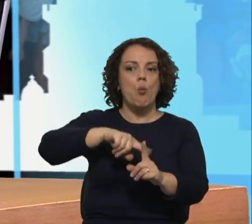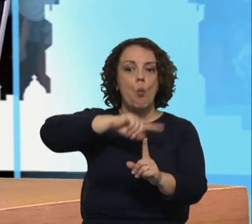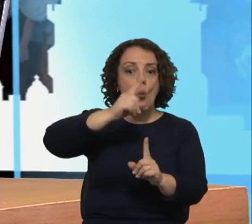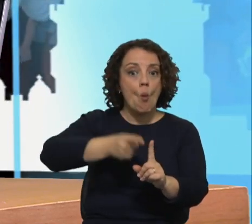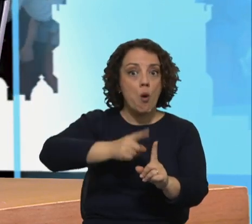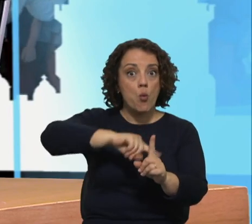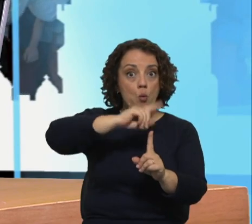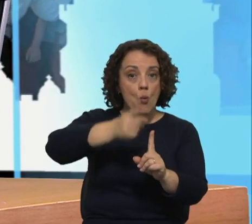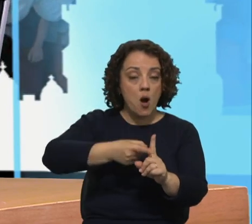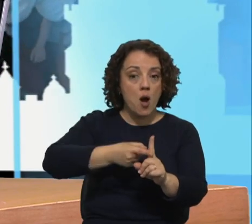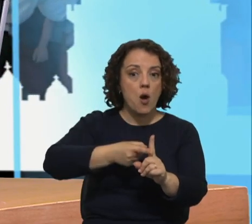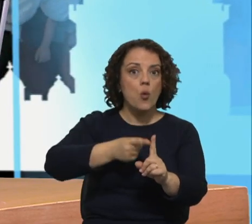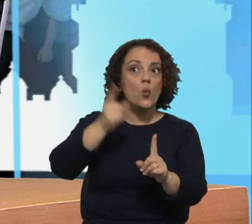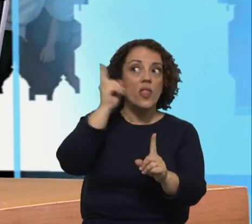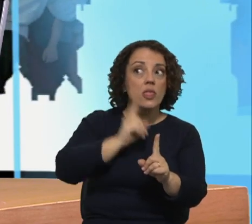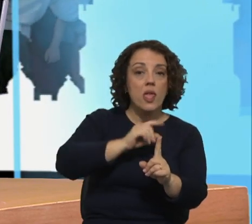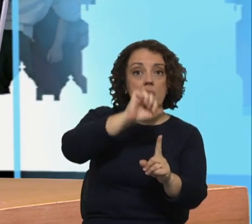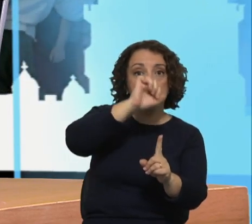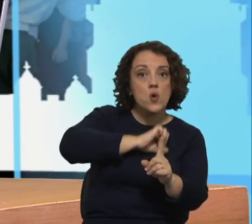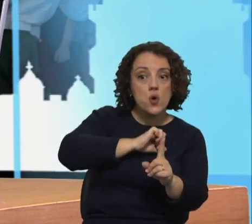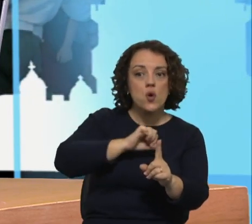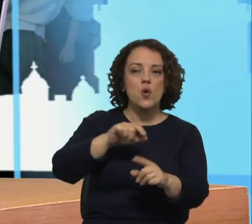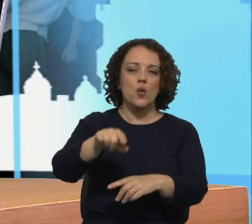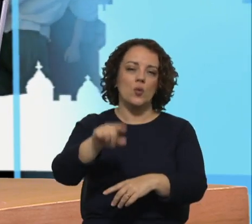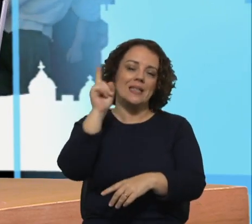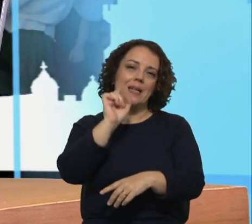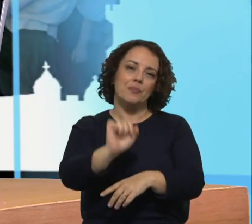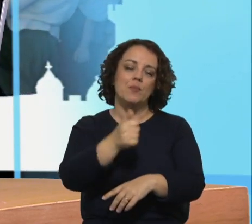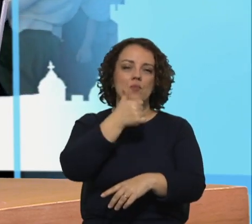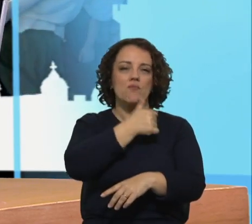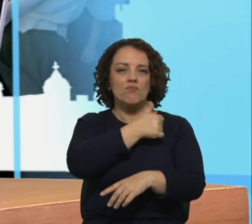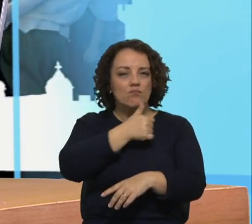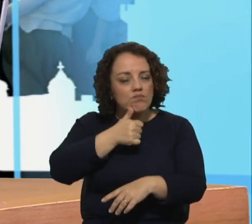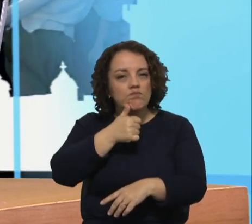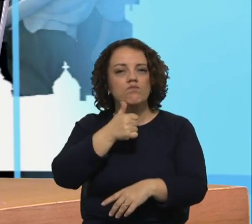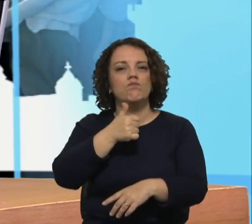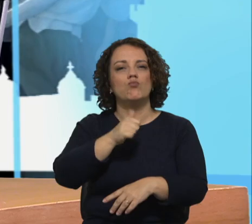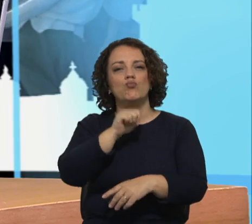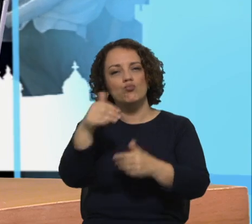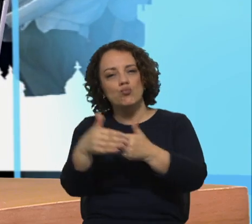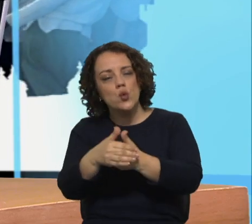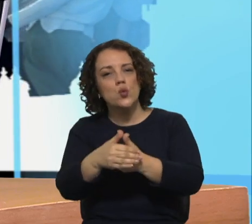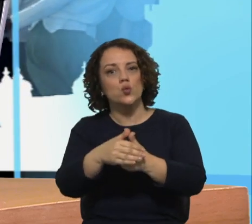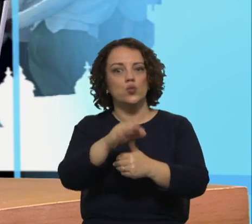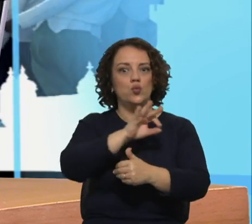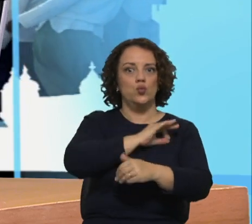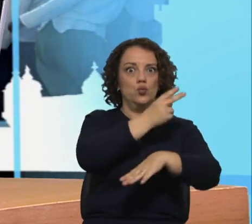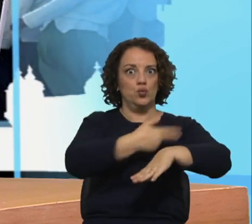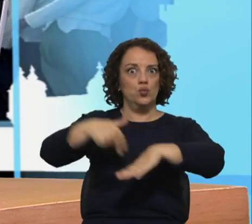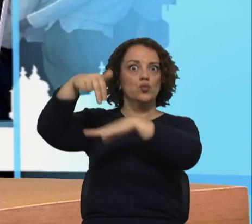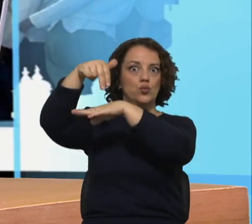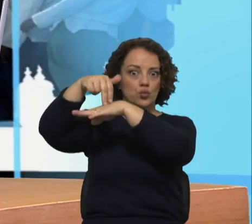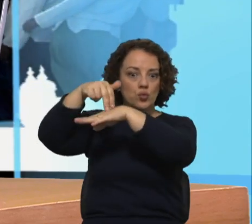os dias com os dias da paixão, morte e ressurreição do Senhor, eles também tiveram necessidade de